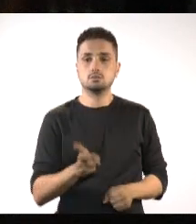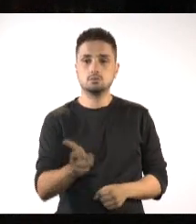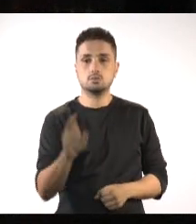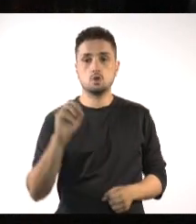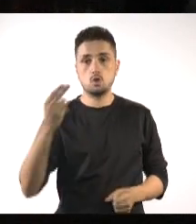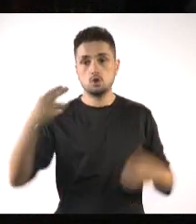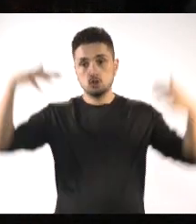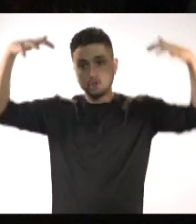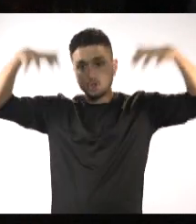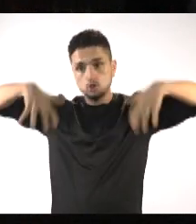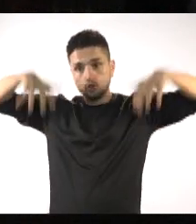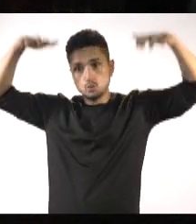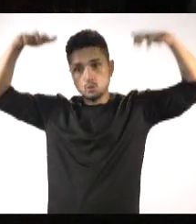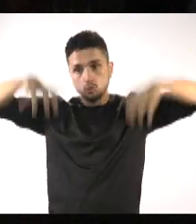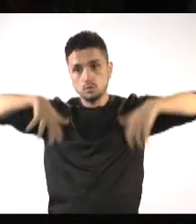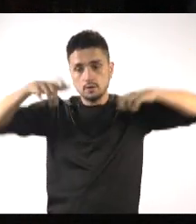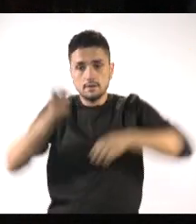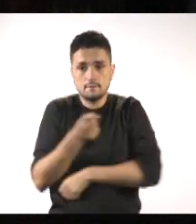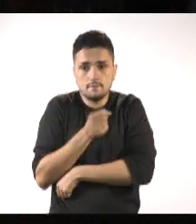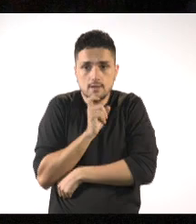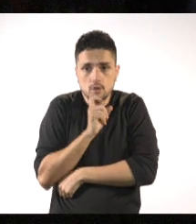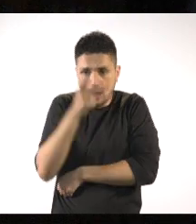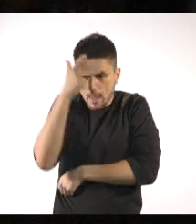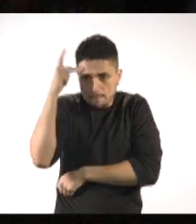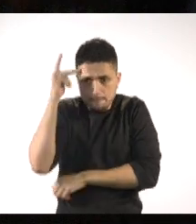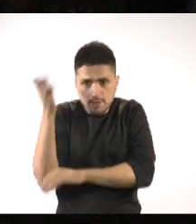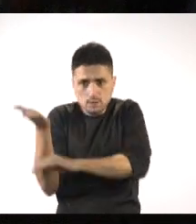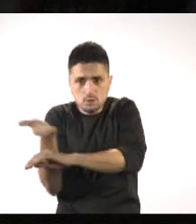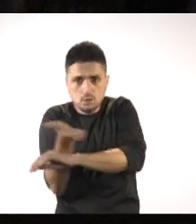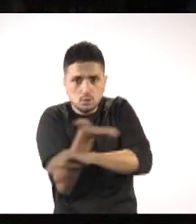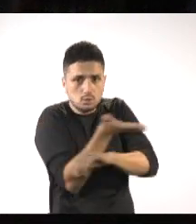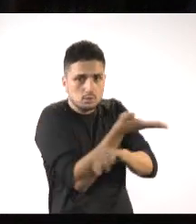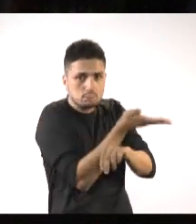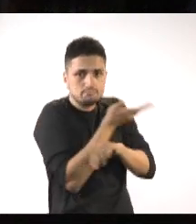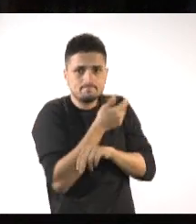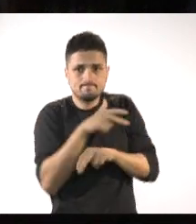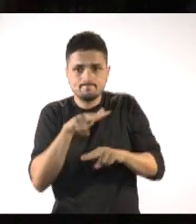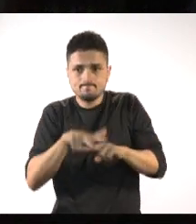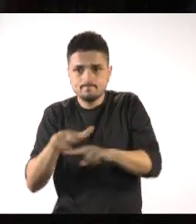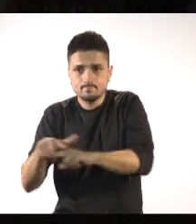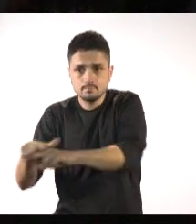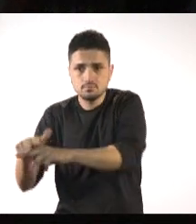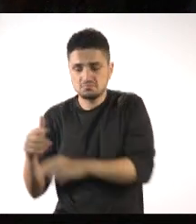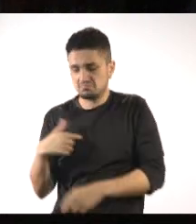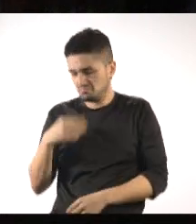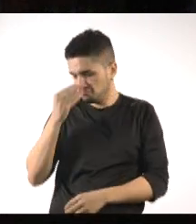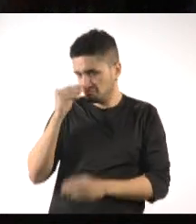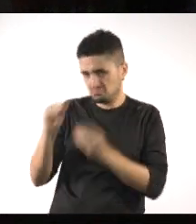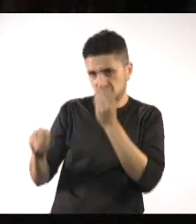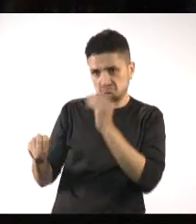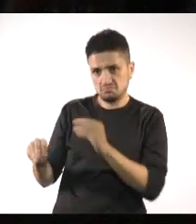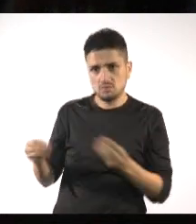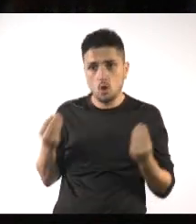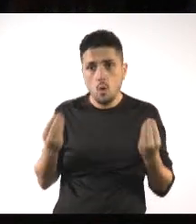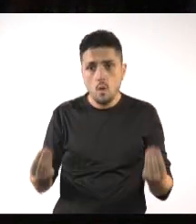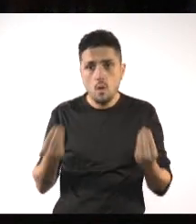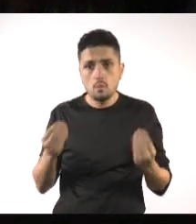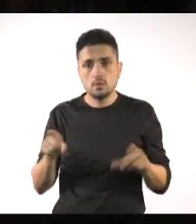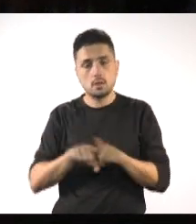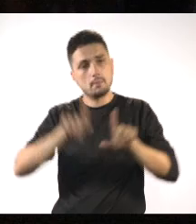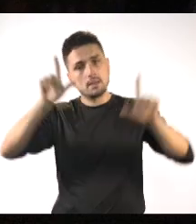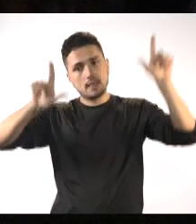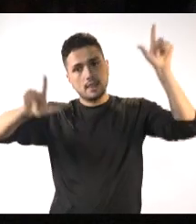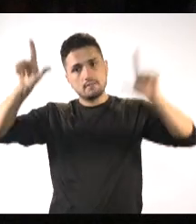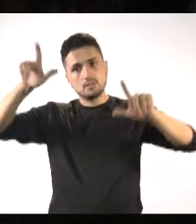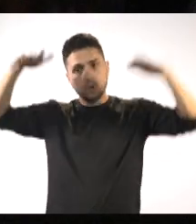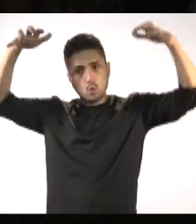chuva e de frio, e não me incomodar. Eu também posso ver as imagens da televisão dessas últimas